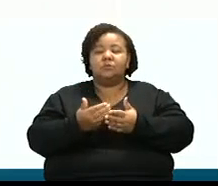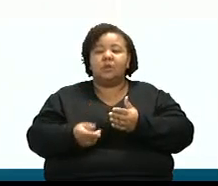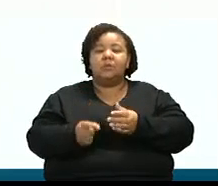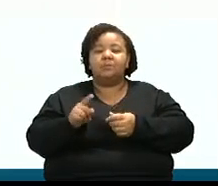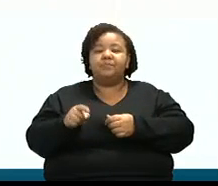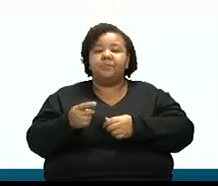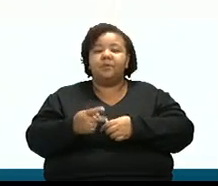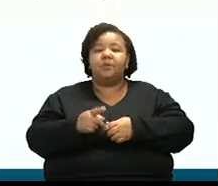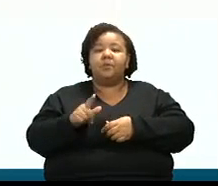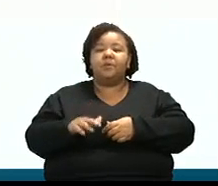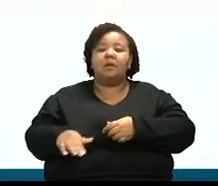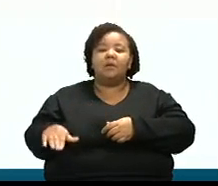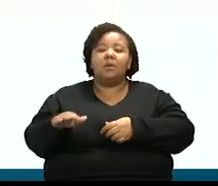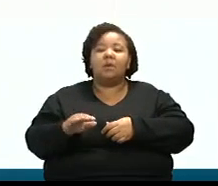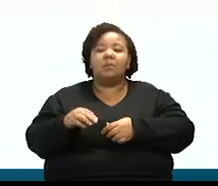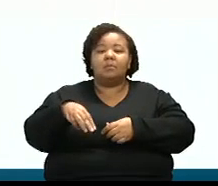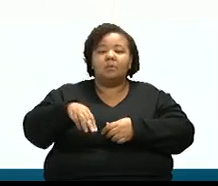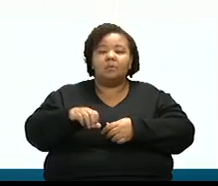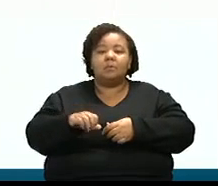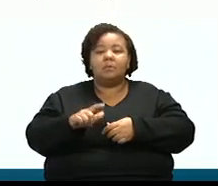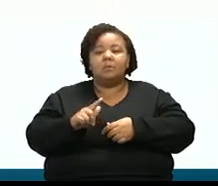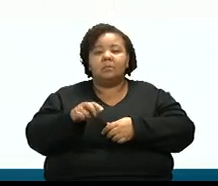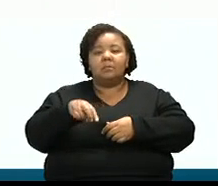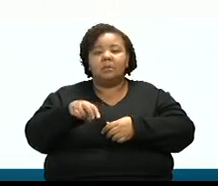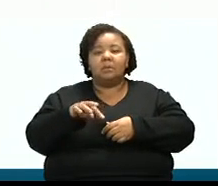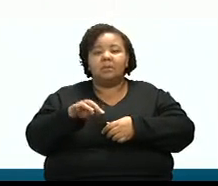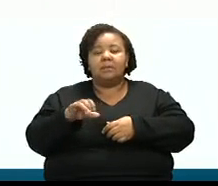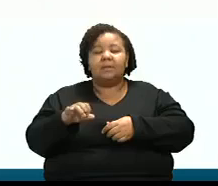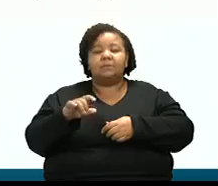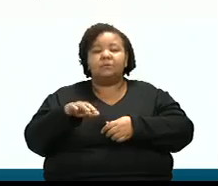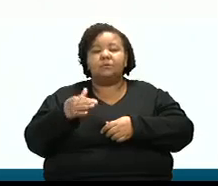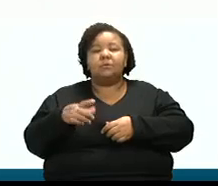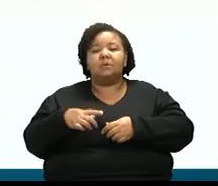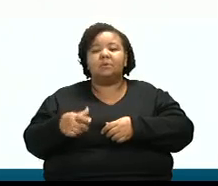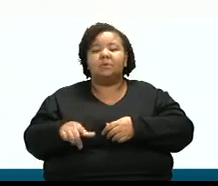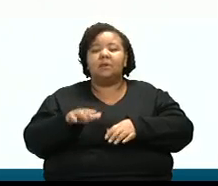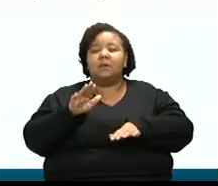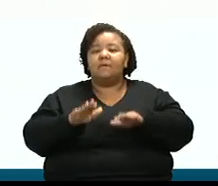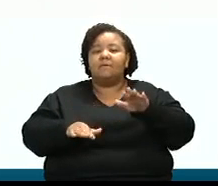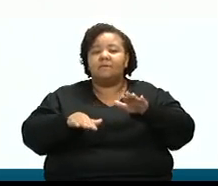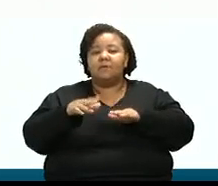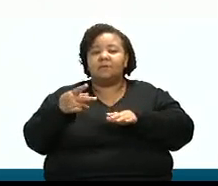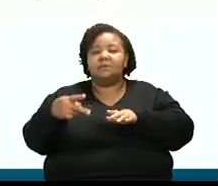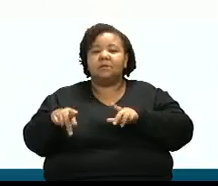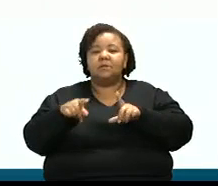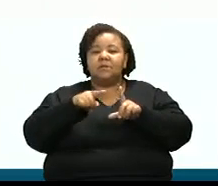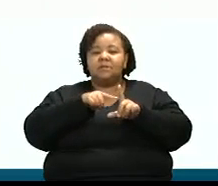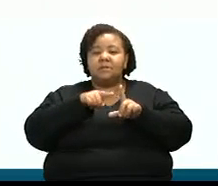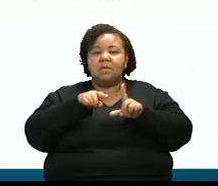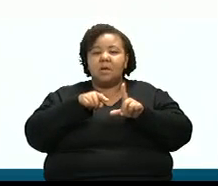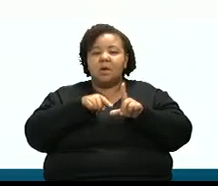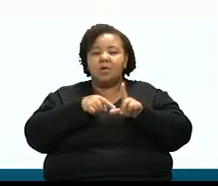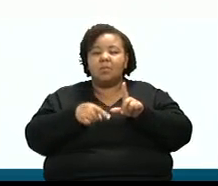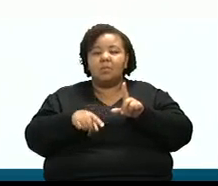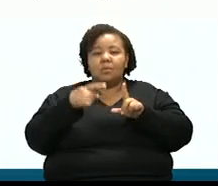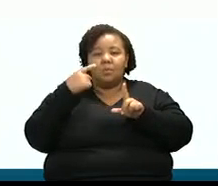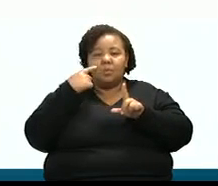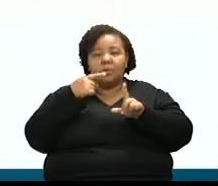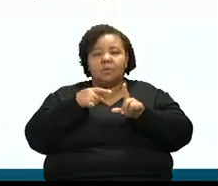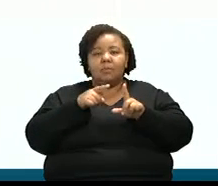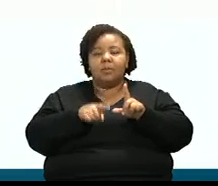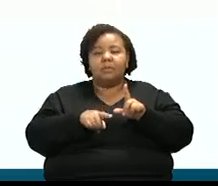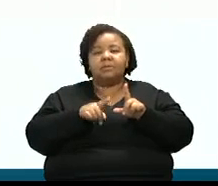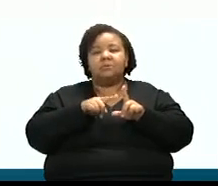do campo magnético quando nós temos a variação desse ângulo, quando eu considero arcos nessa curva